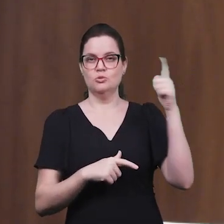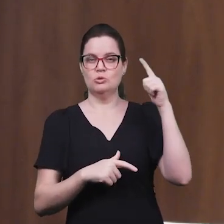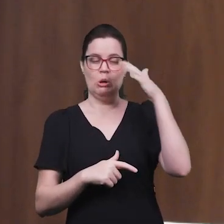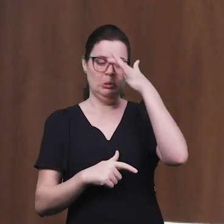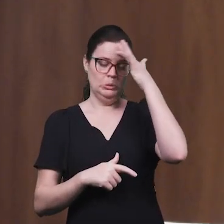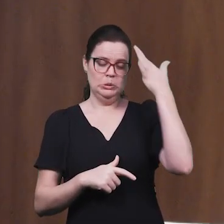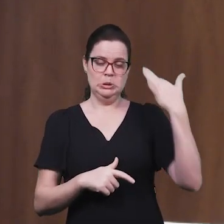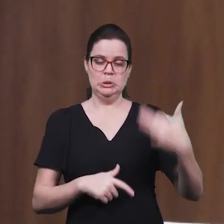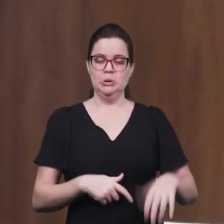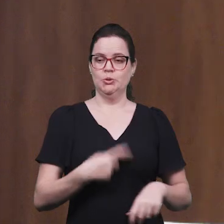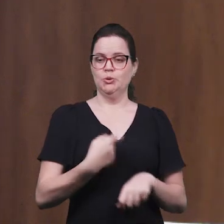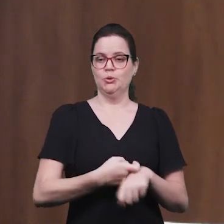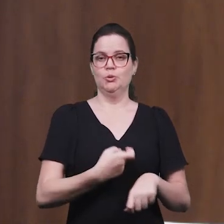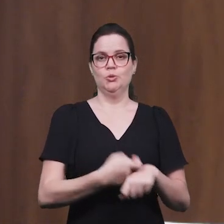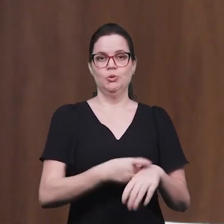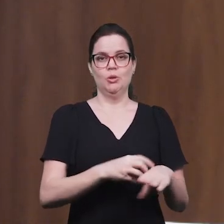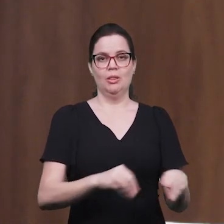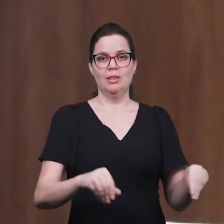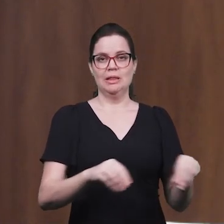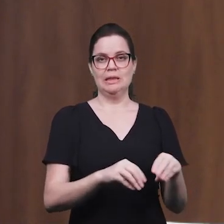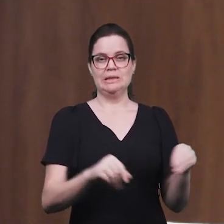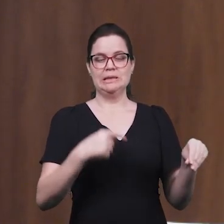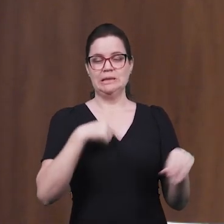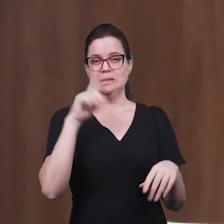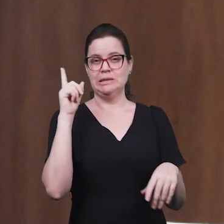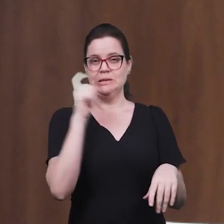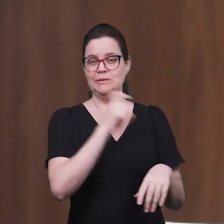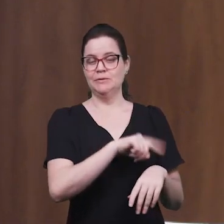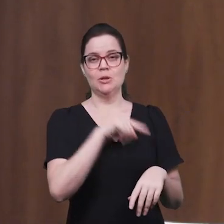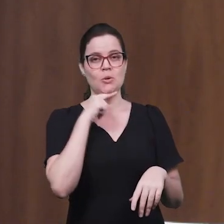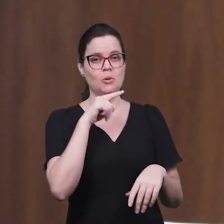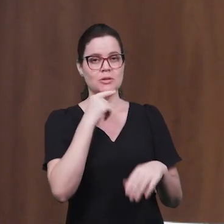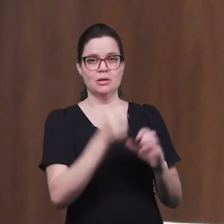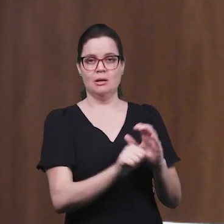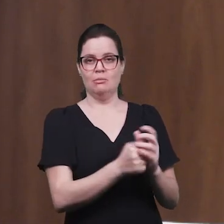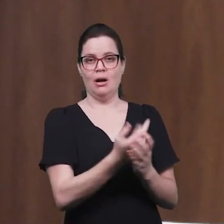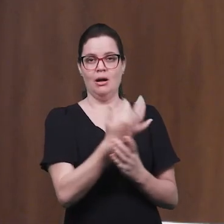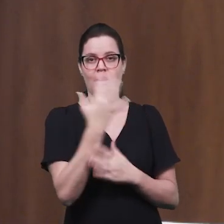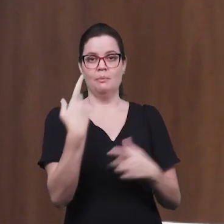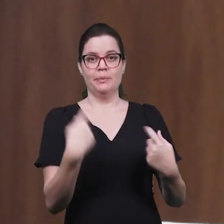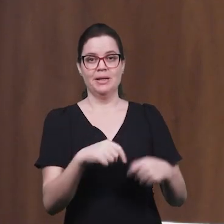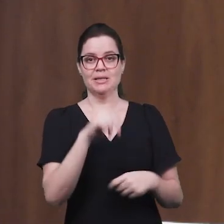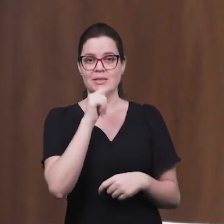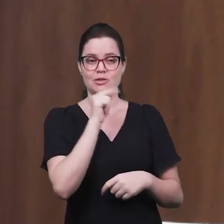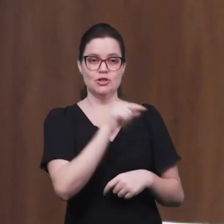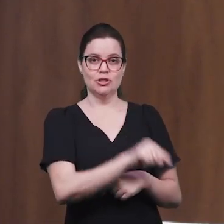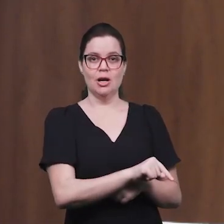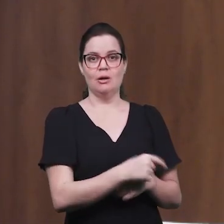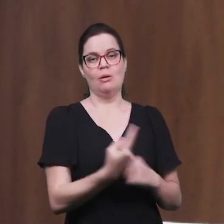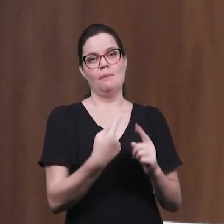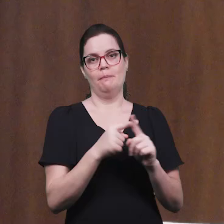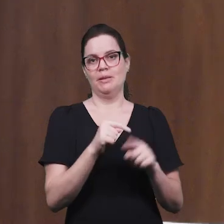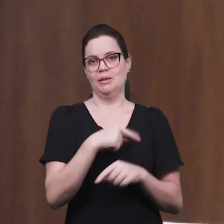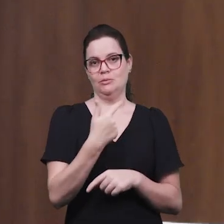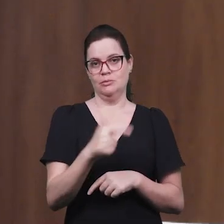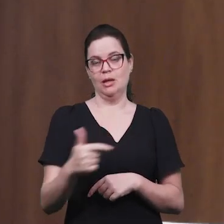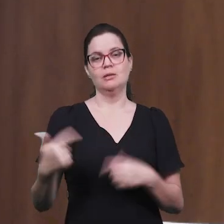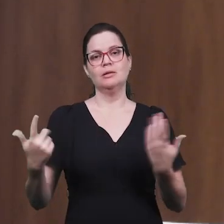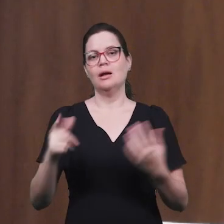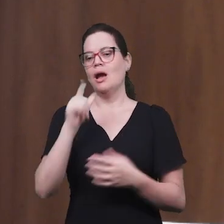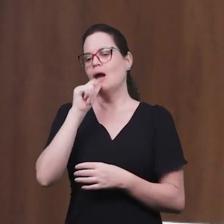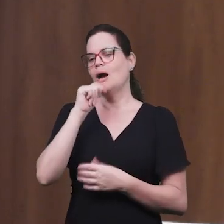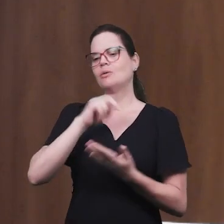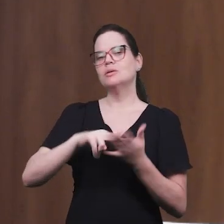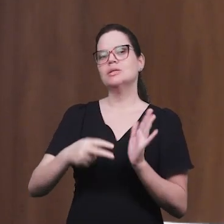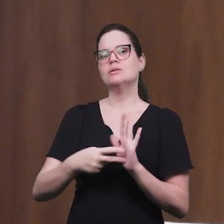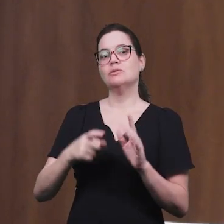seco, endurecido, que precisa urgentemente da fonte da água viva, que é o Senhor Jesus.